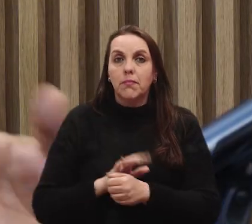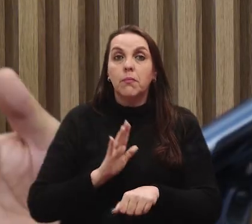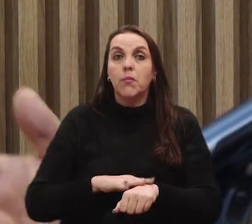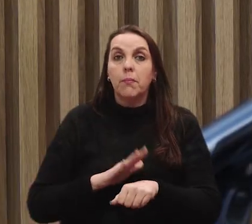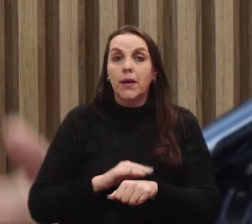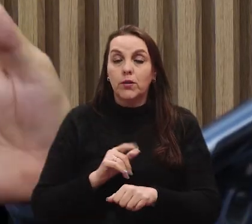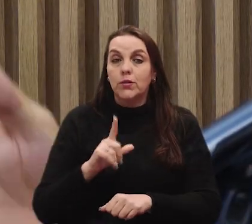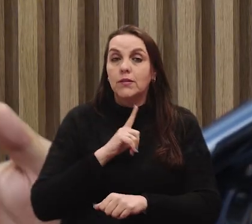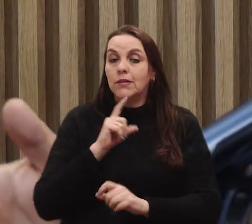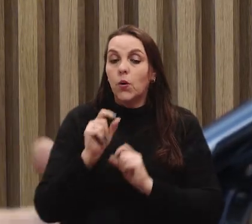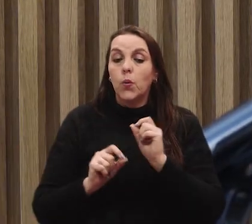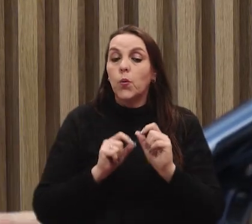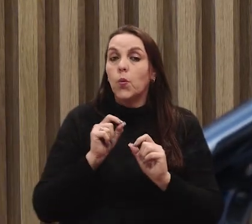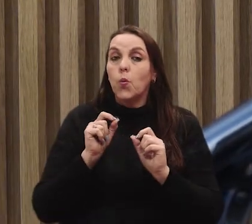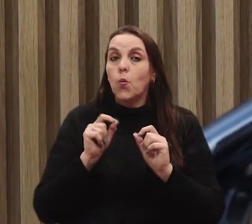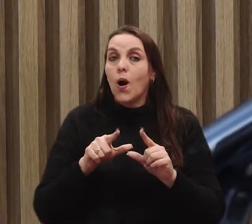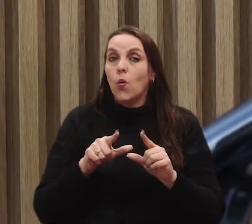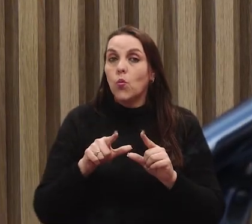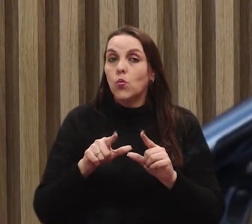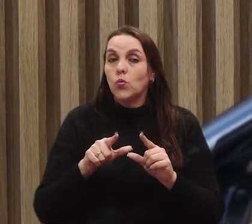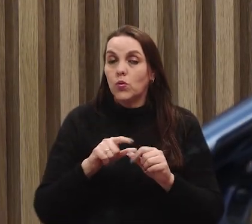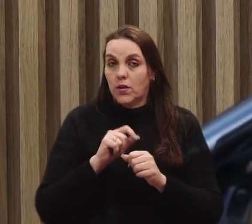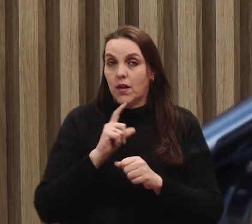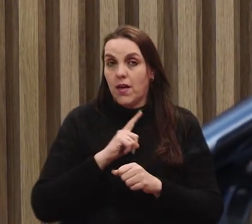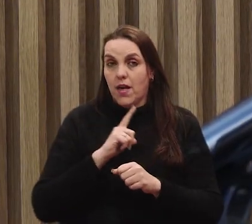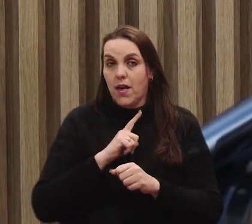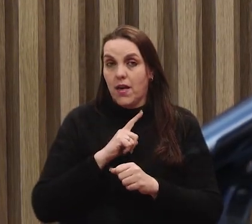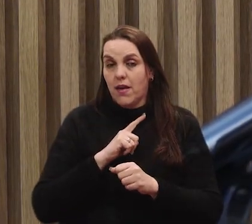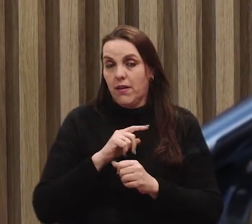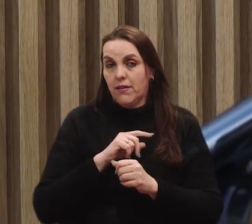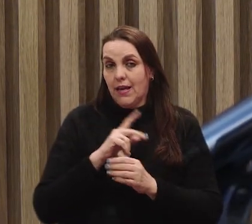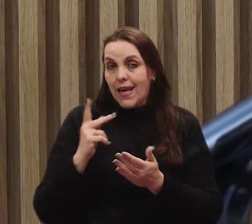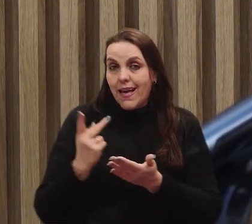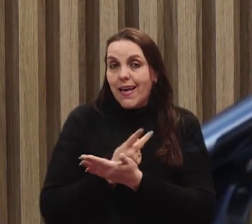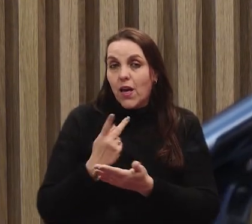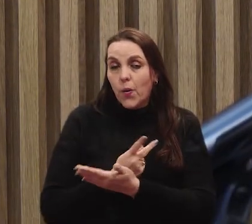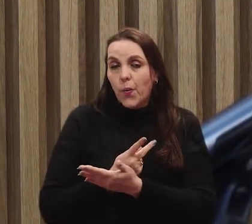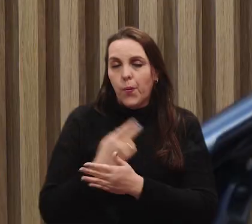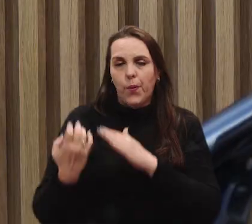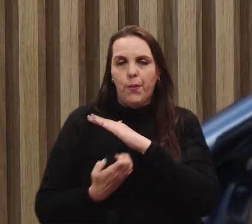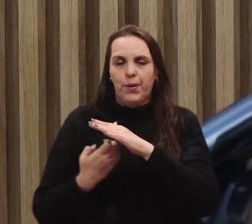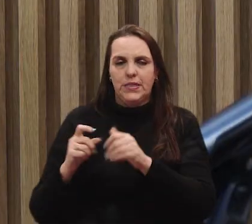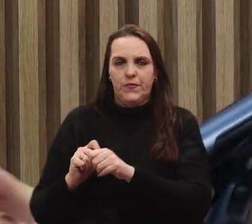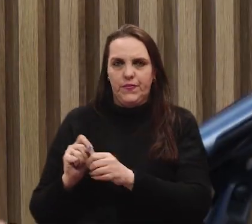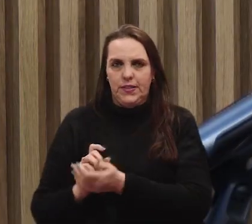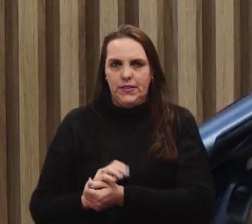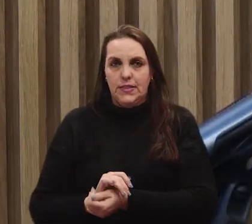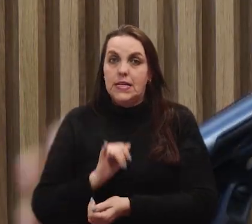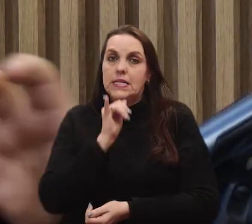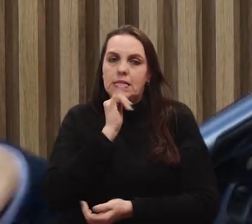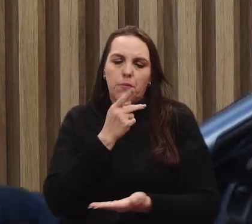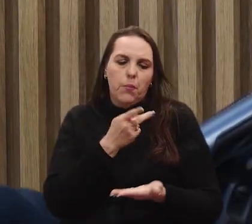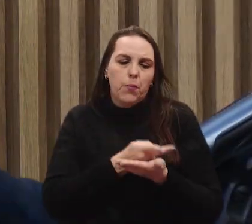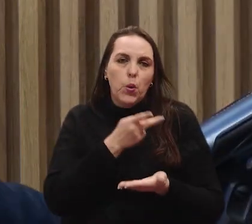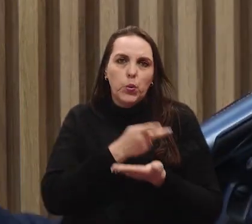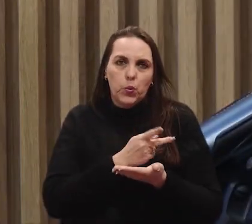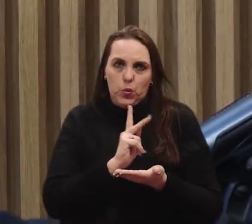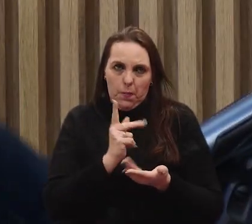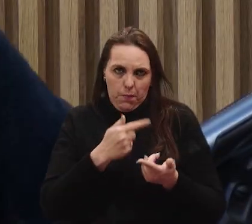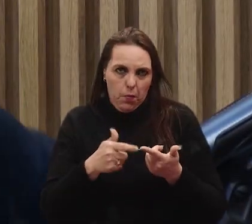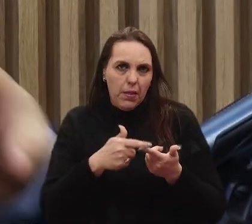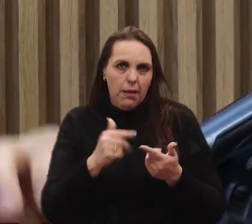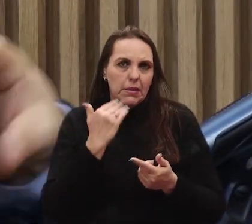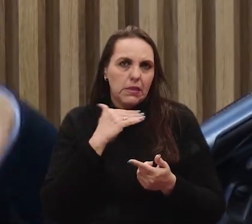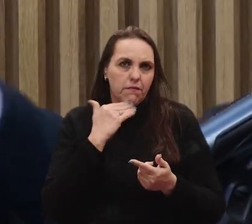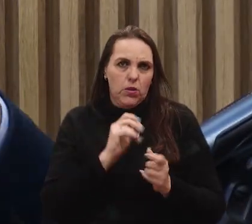gente encontra qual é a infração que a empresa cometeu. Então, no caso de um produto com problema, tu tem ali o produto